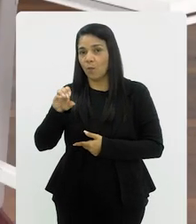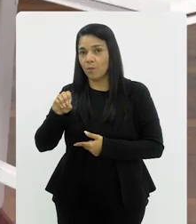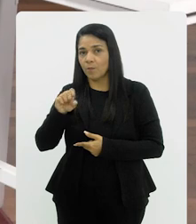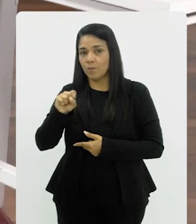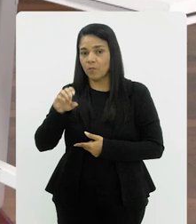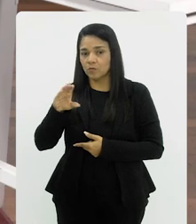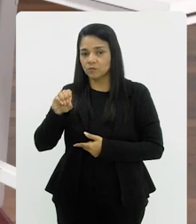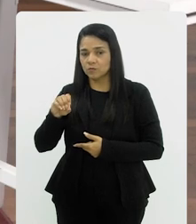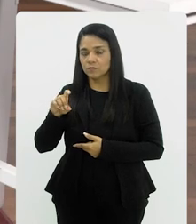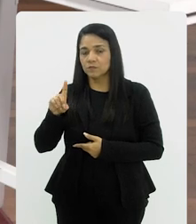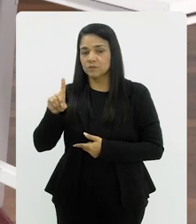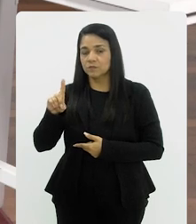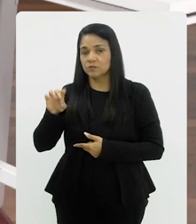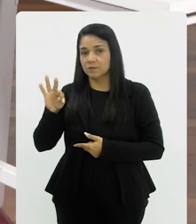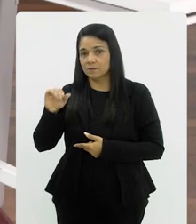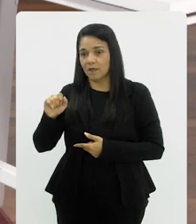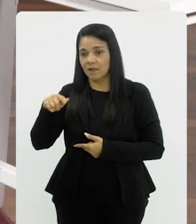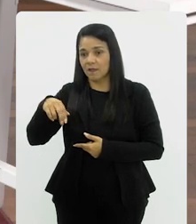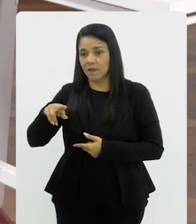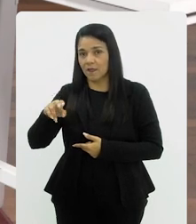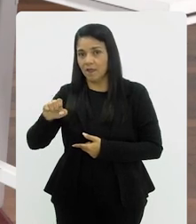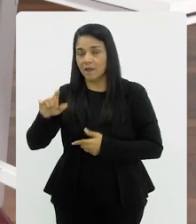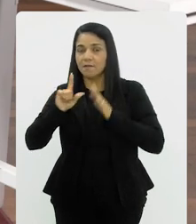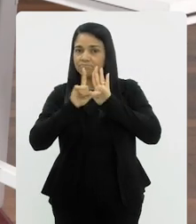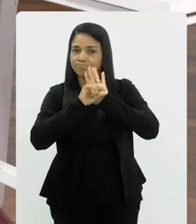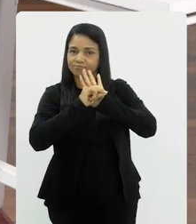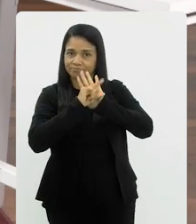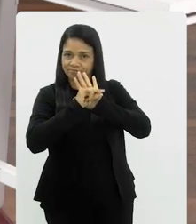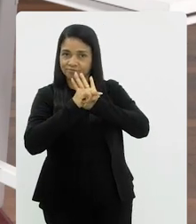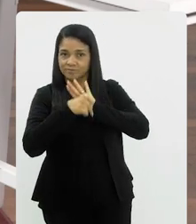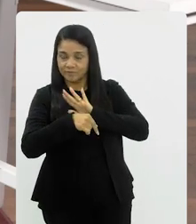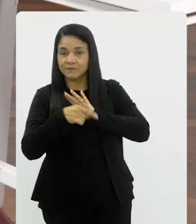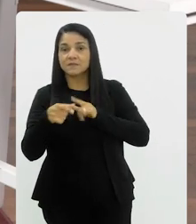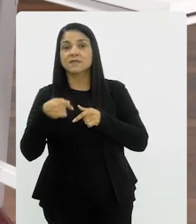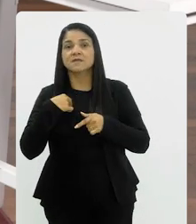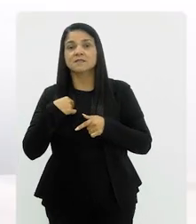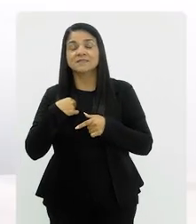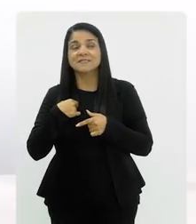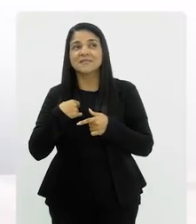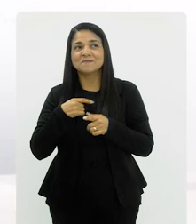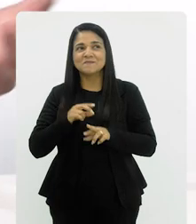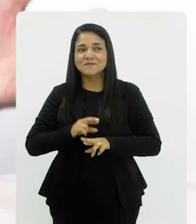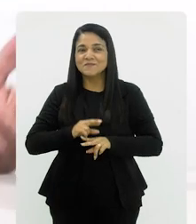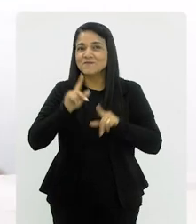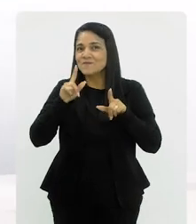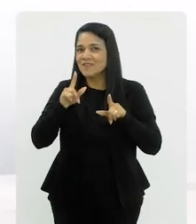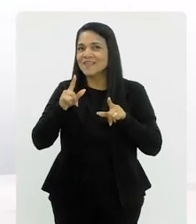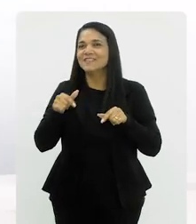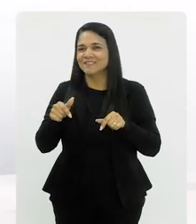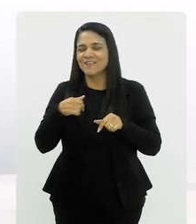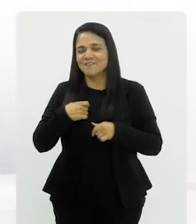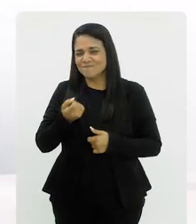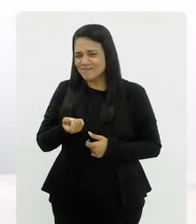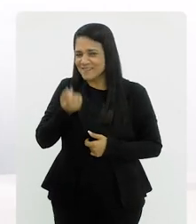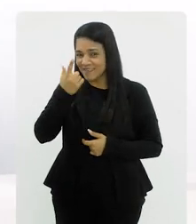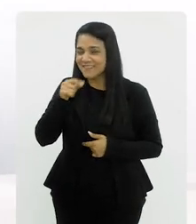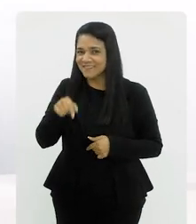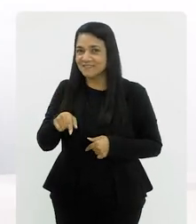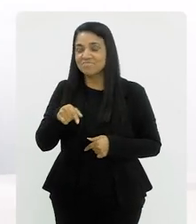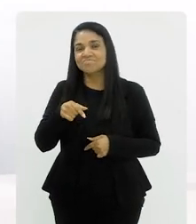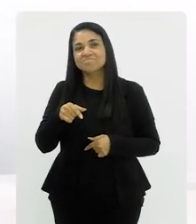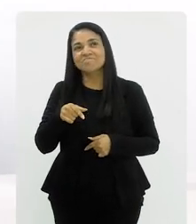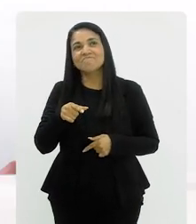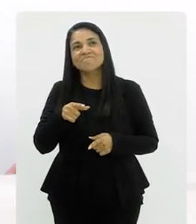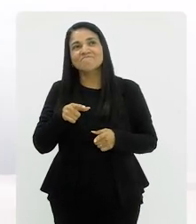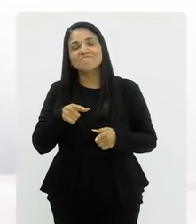de Itaquera, né? É mais uma das escolas que a gente pegou de fazer a reestruturação. E é um, como você falou, é pitoresco, né? É até